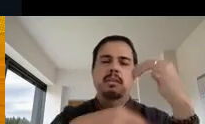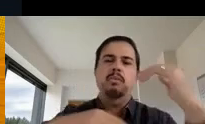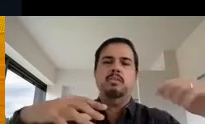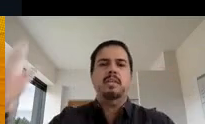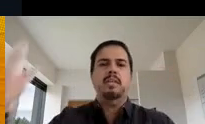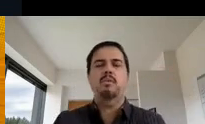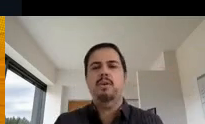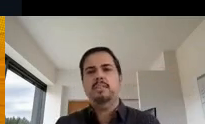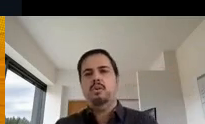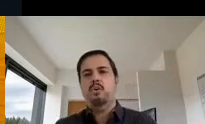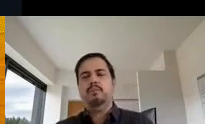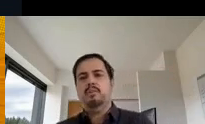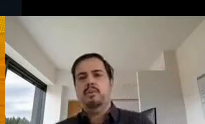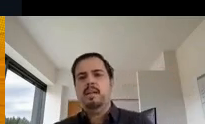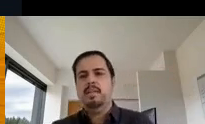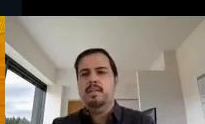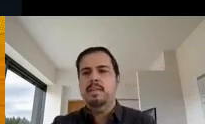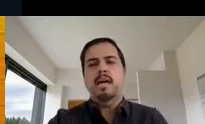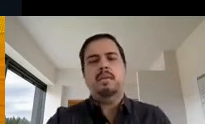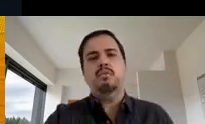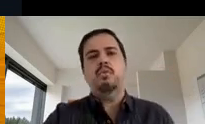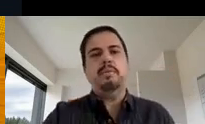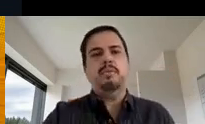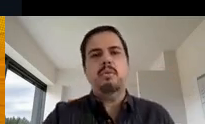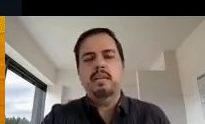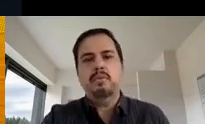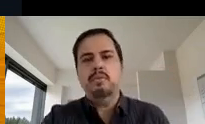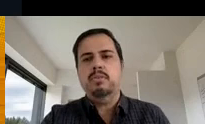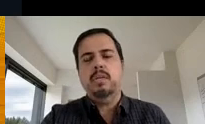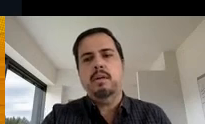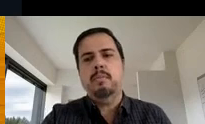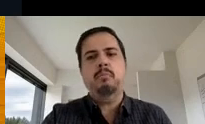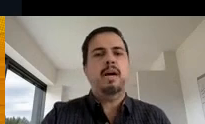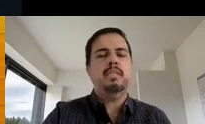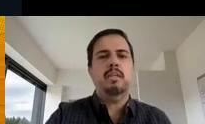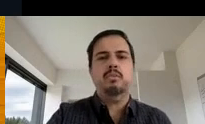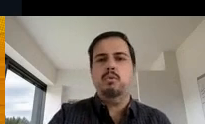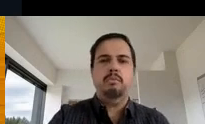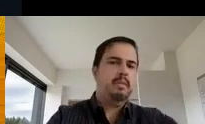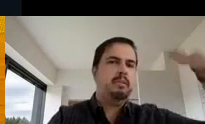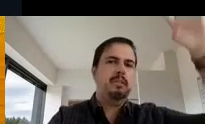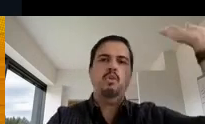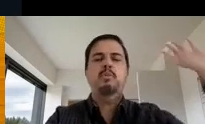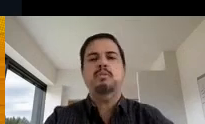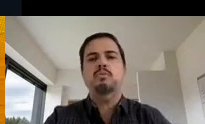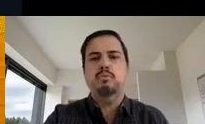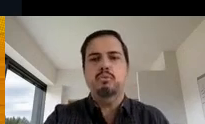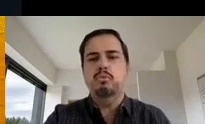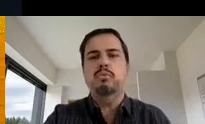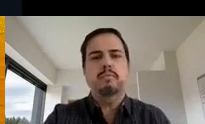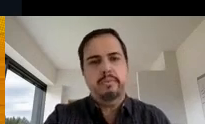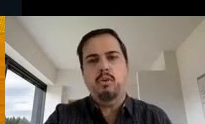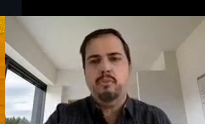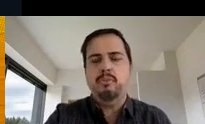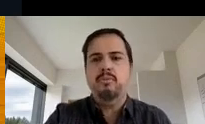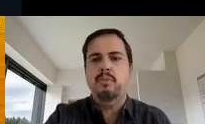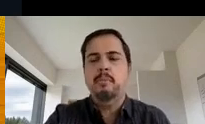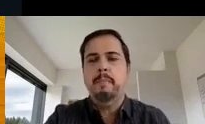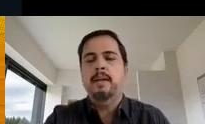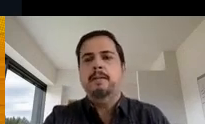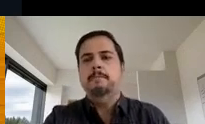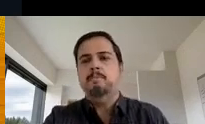são aí, você tem coisas mais lacônicas, que é óbvio. Você pode falar que as compras online vão ser a maior parte das compras assim, em algum momento do futuro.